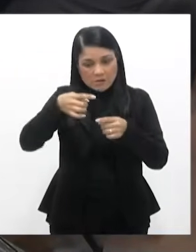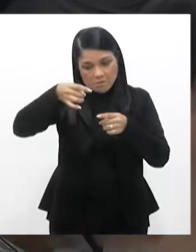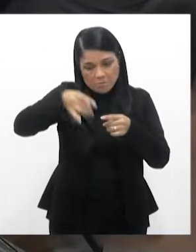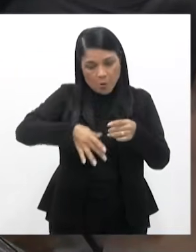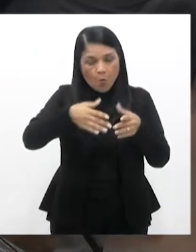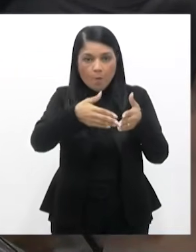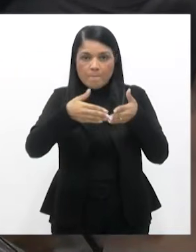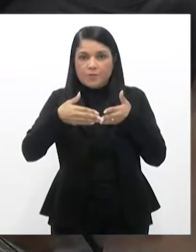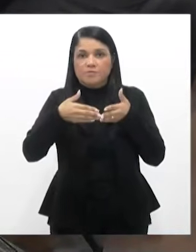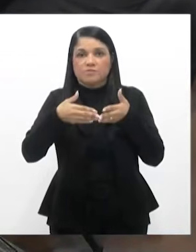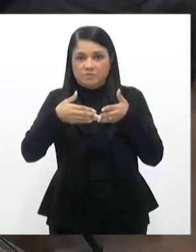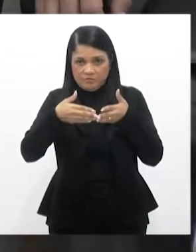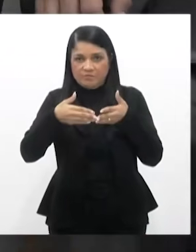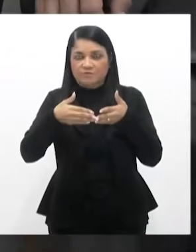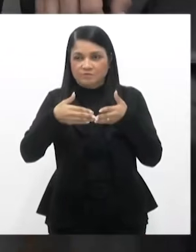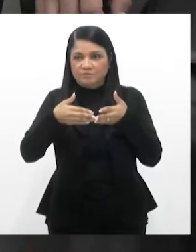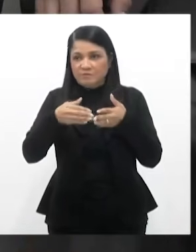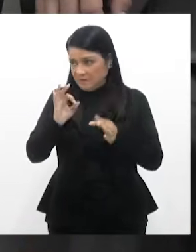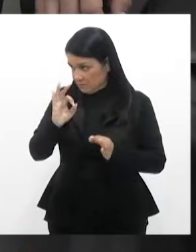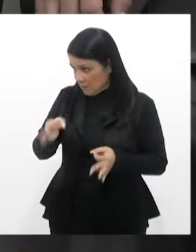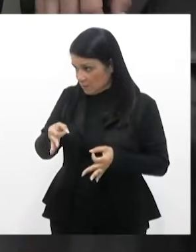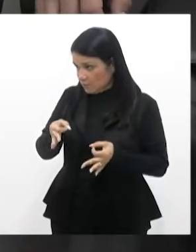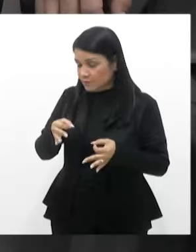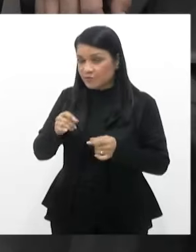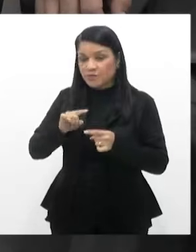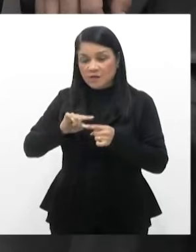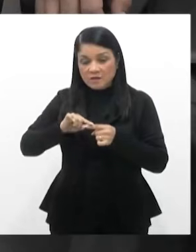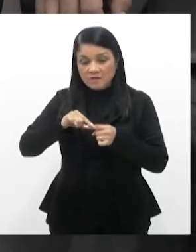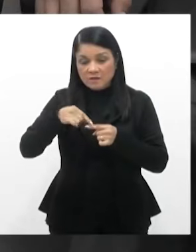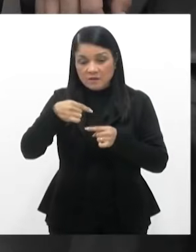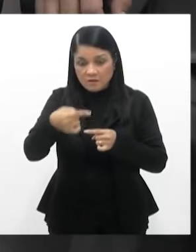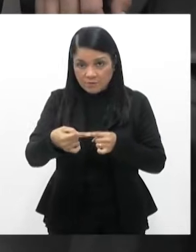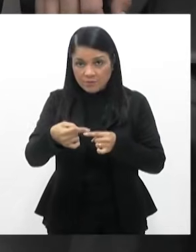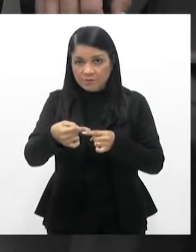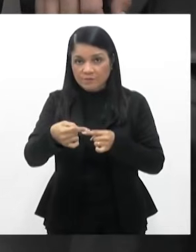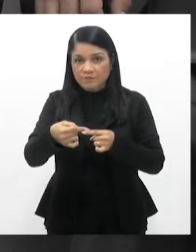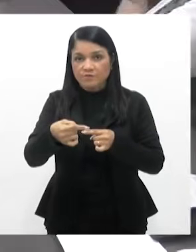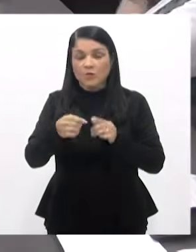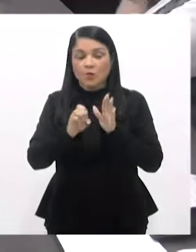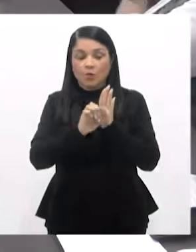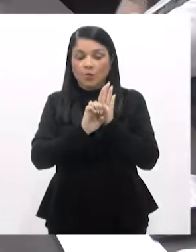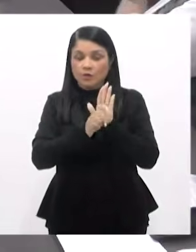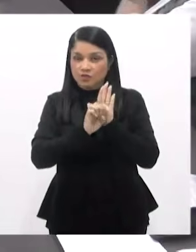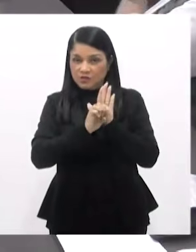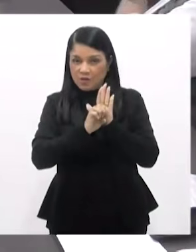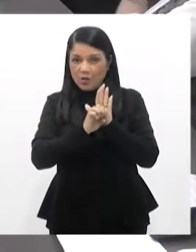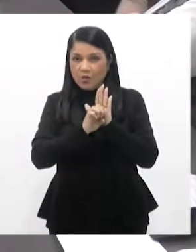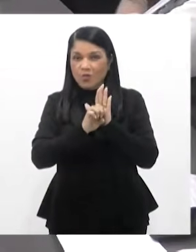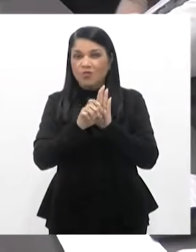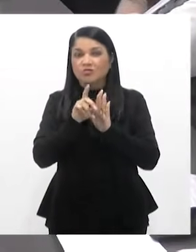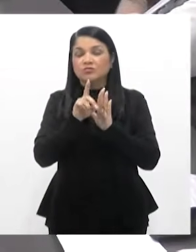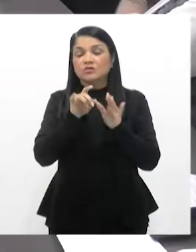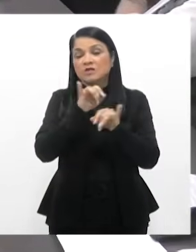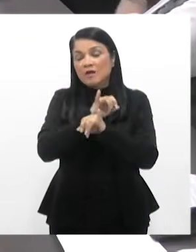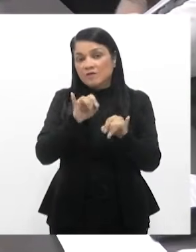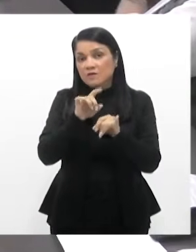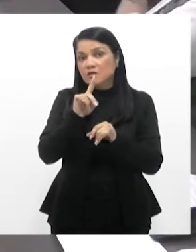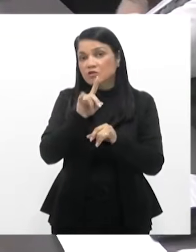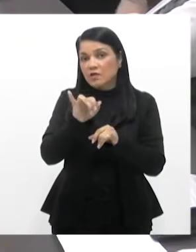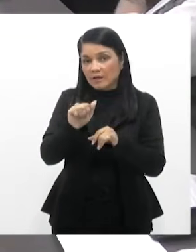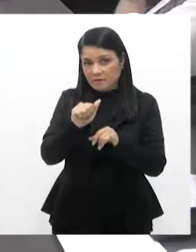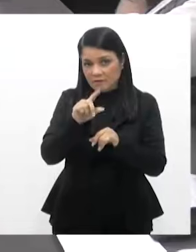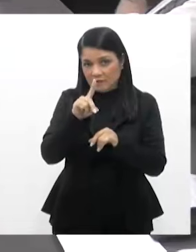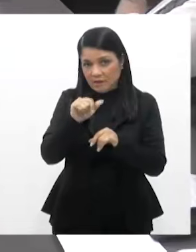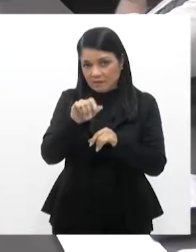descompatibiliza. Correto? Logo em seguida, vai ter um edital dizendo qual vai ser a data. Que,